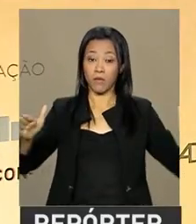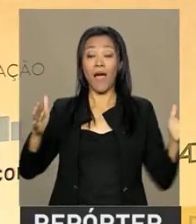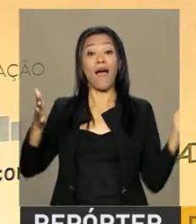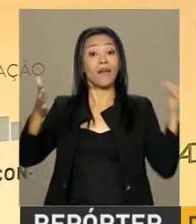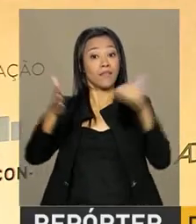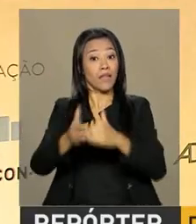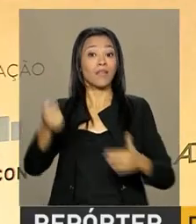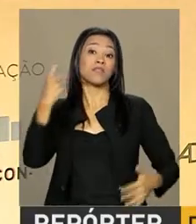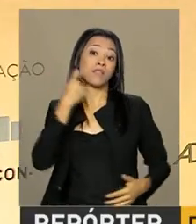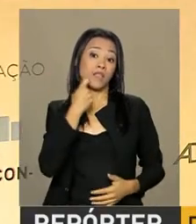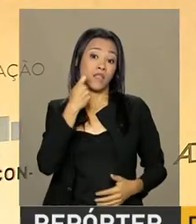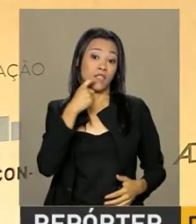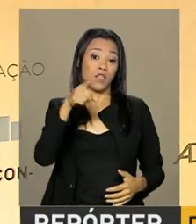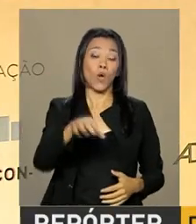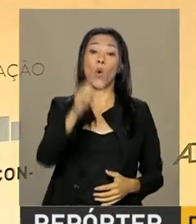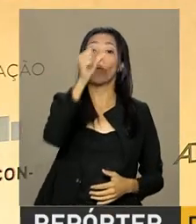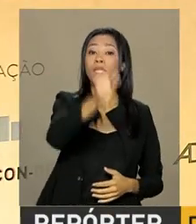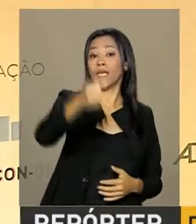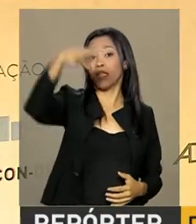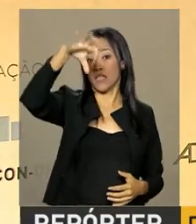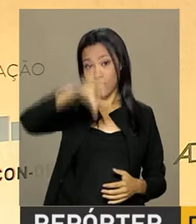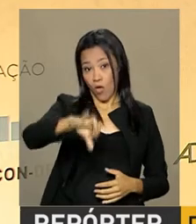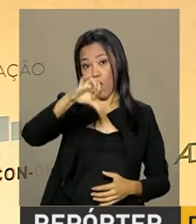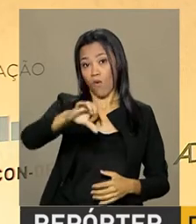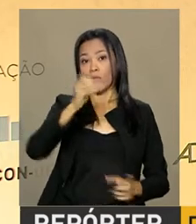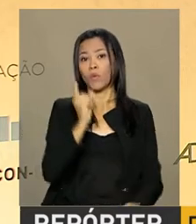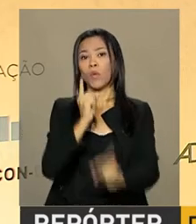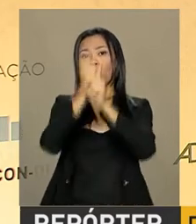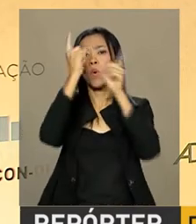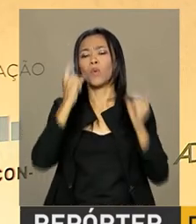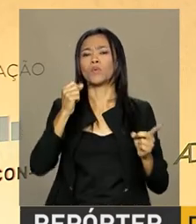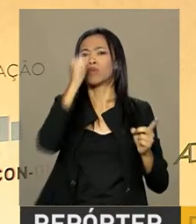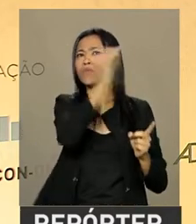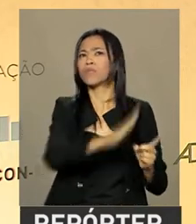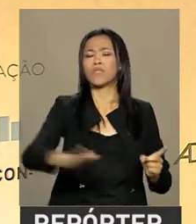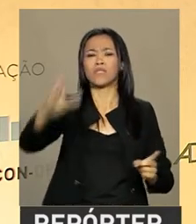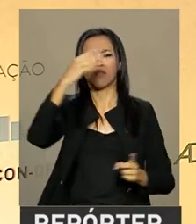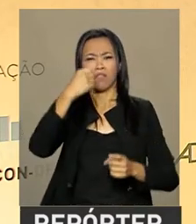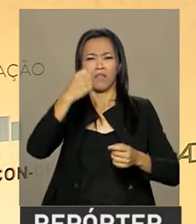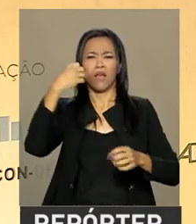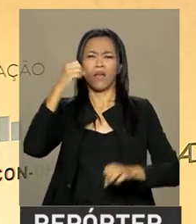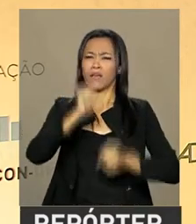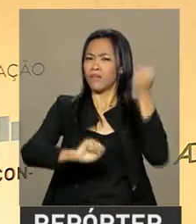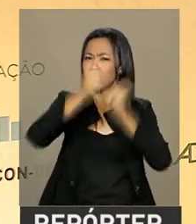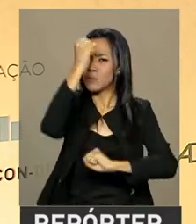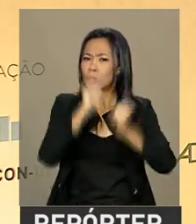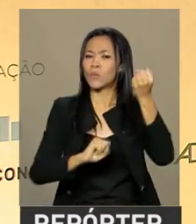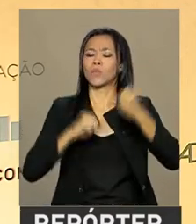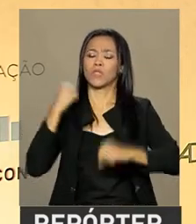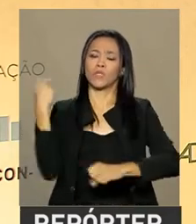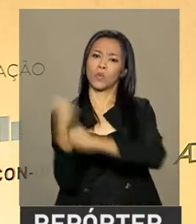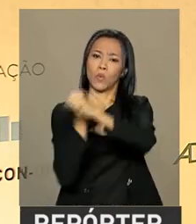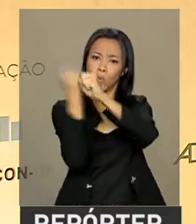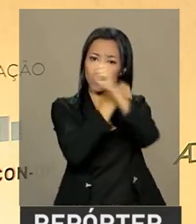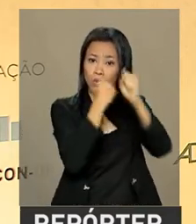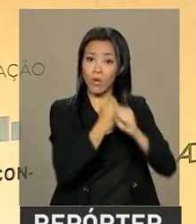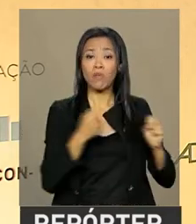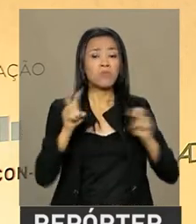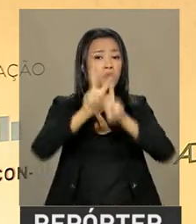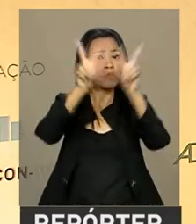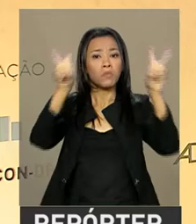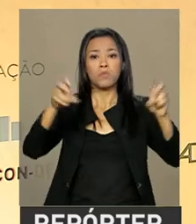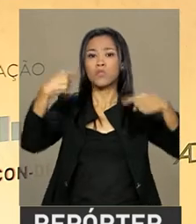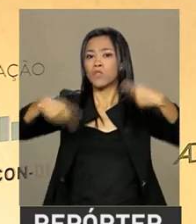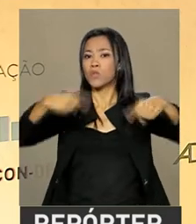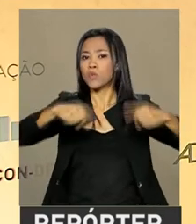sexta-feira, a edição de número 89 do Encontro Nacional da Indústria da Construção vai discutir as inovações tecnológicas